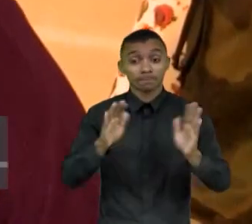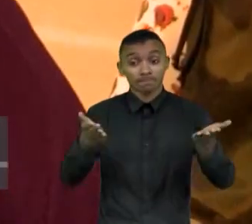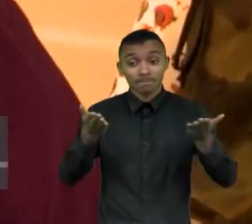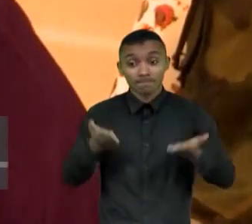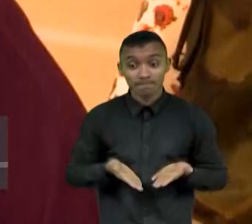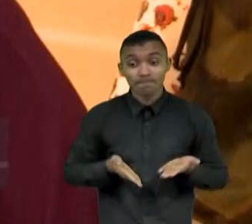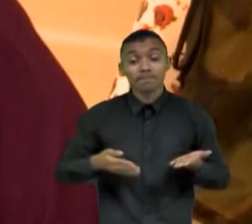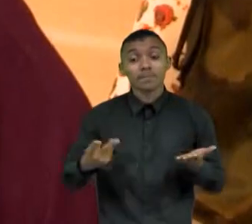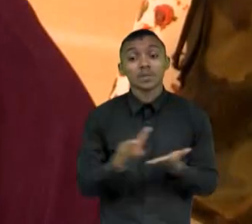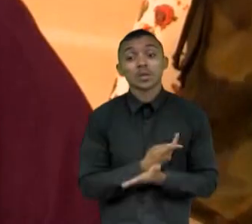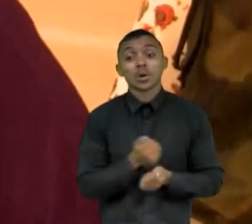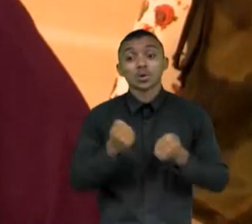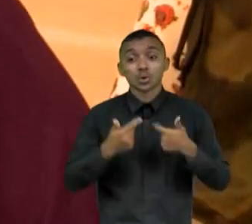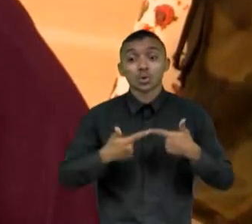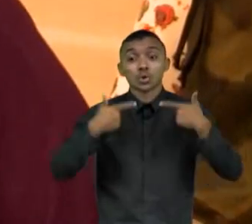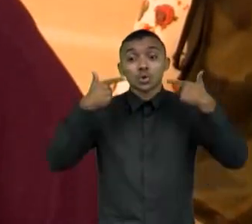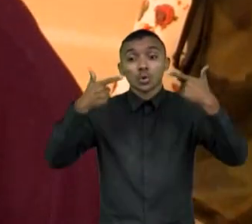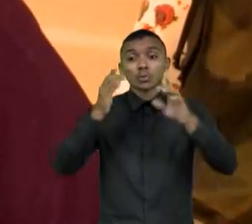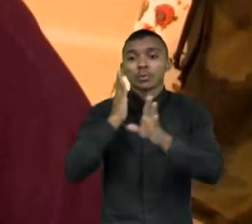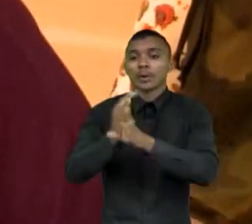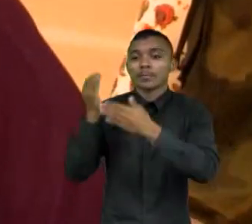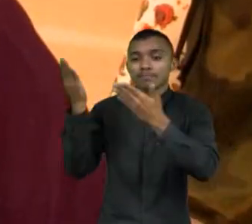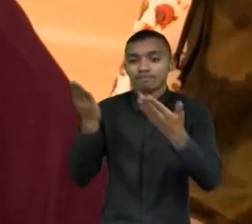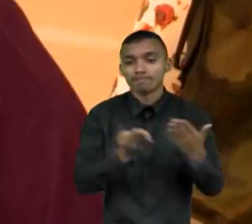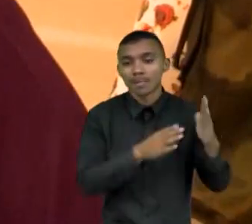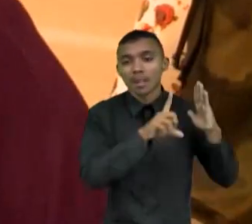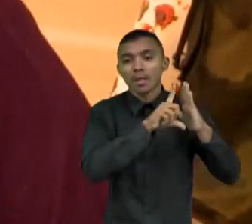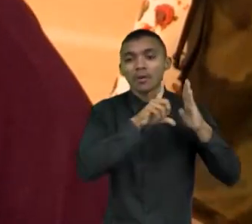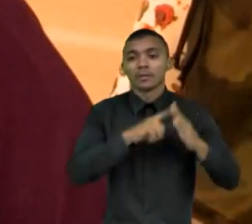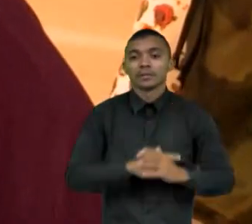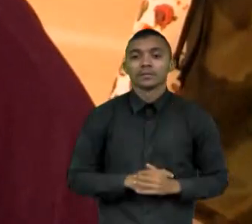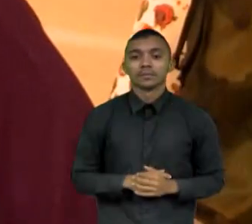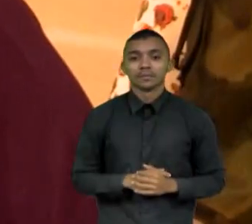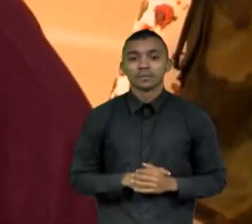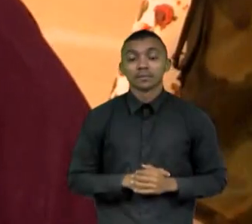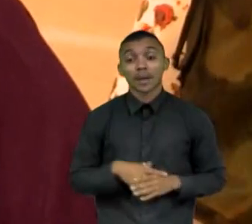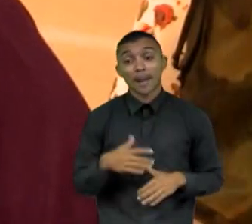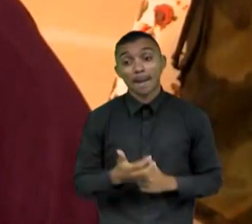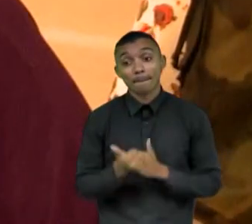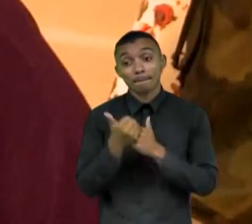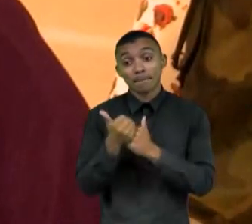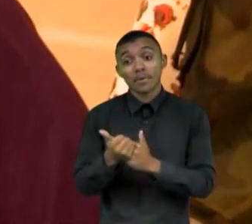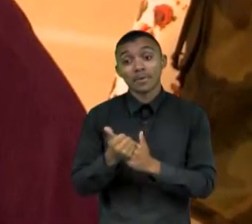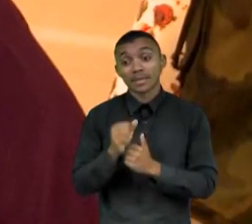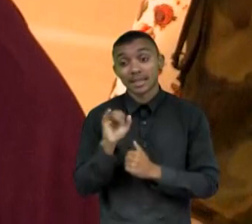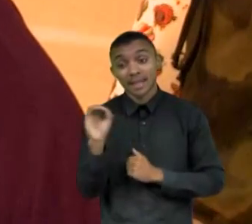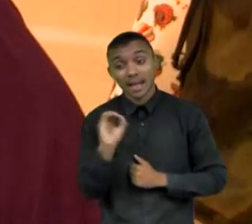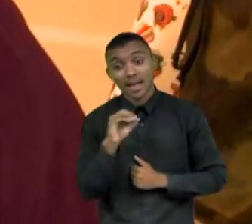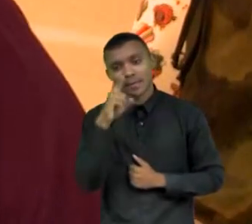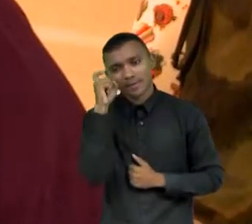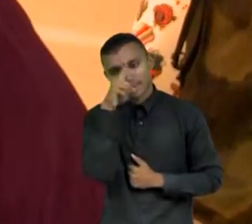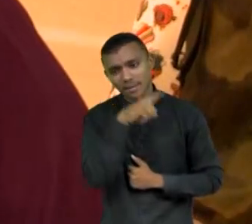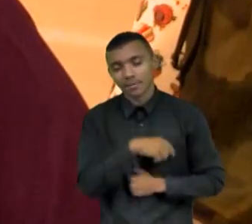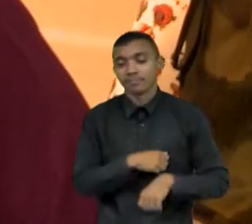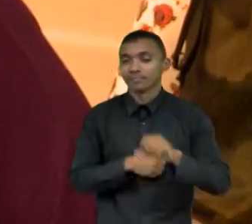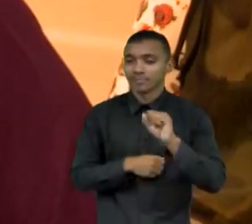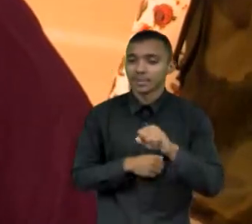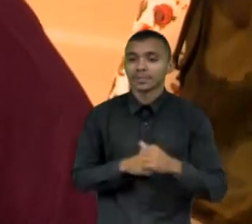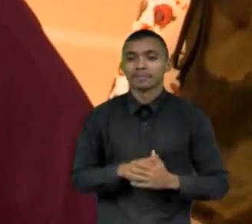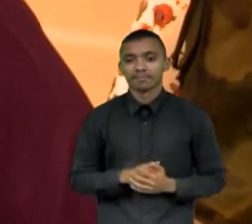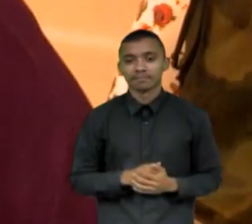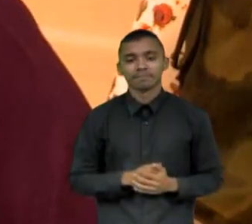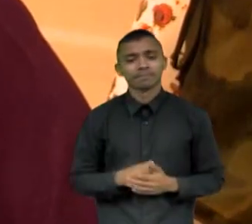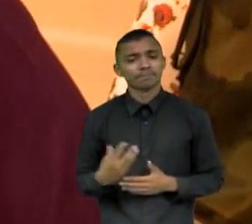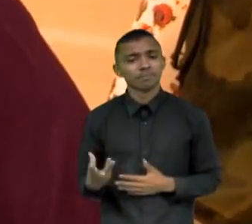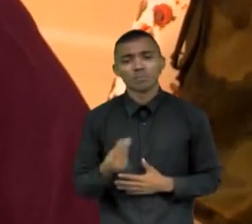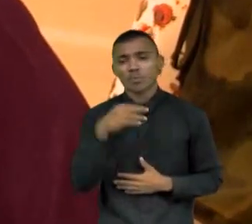fomos contemplados, né, com a maravilha dessa loja. Sem esse apoio da rede seria mais difícil, com certeza, né? Com certeza, seria